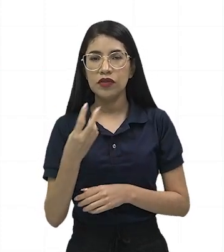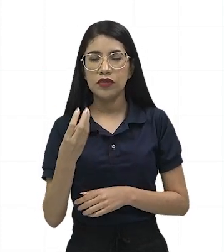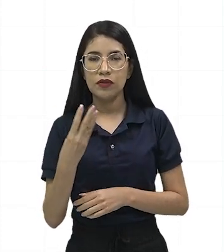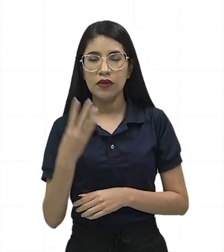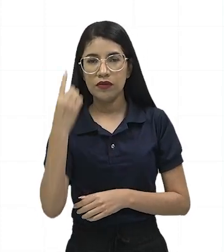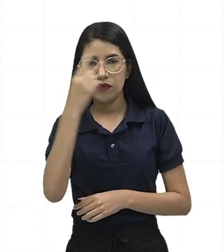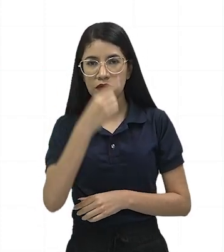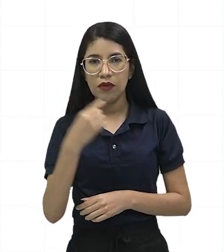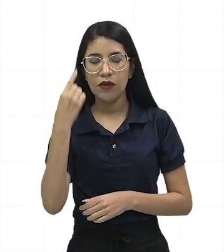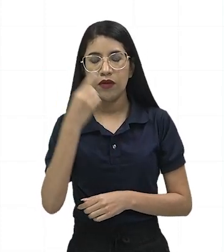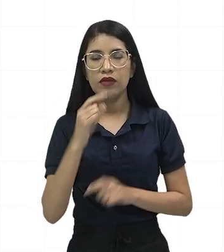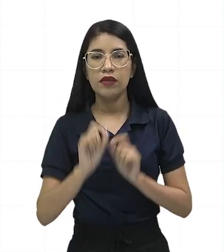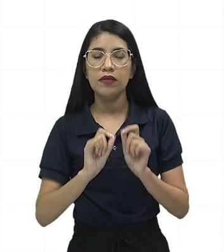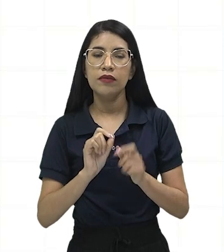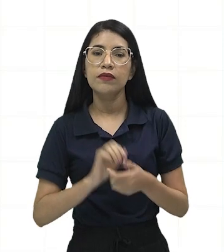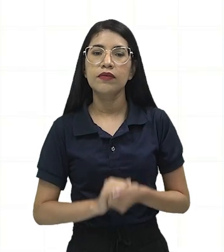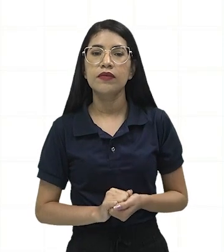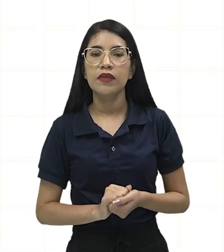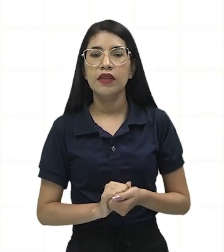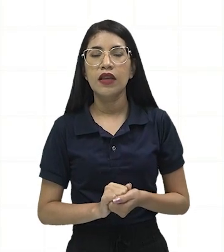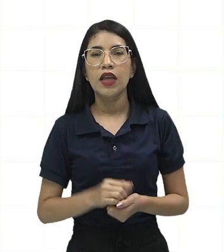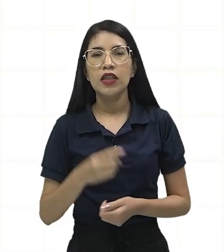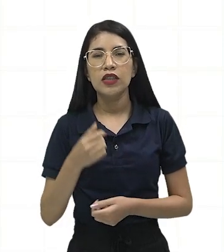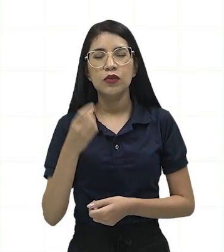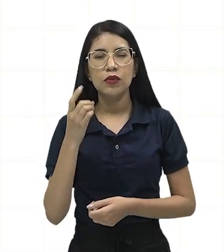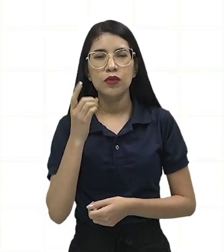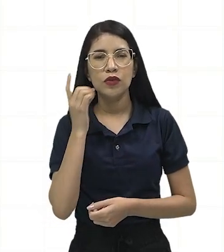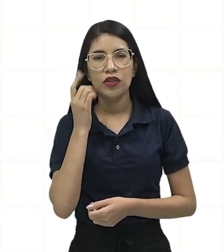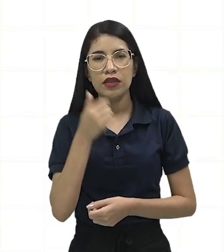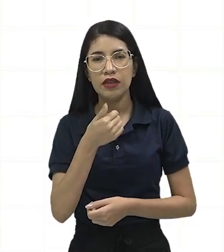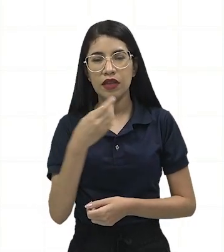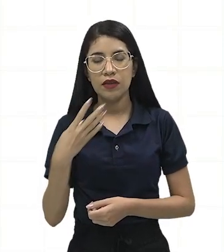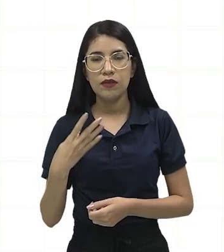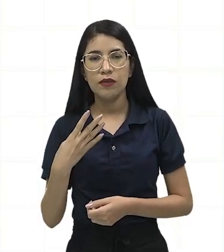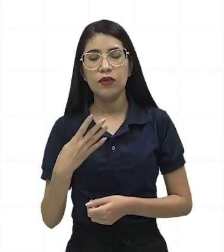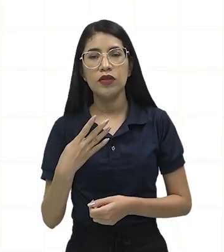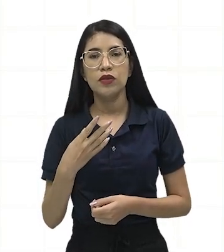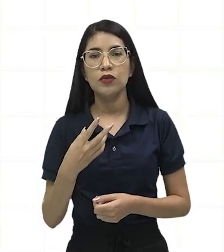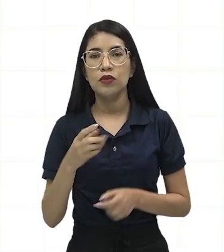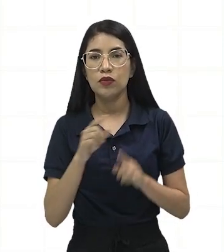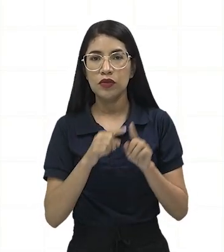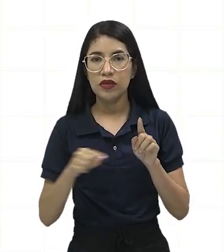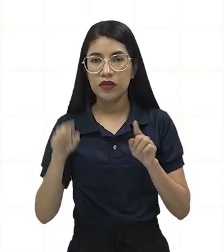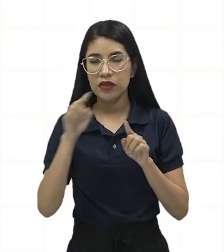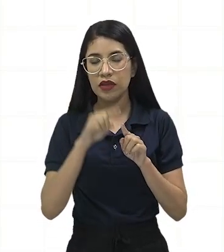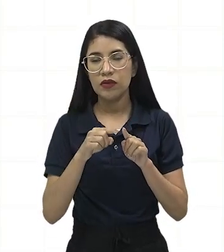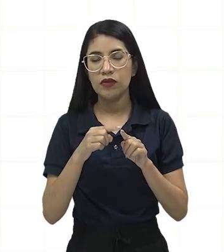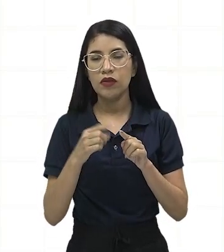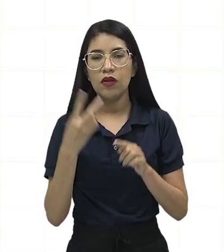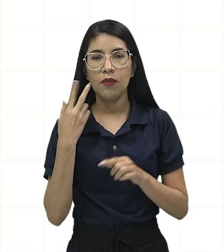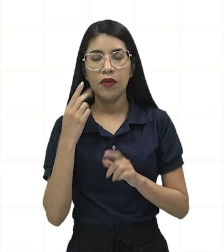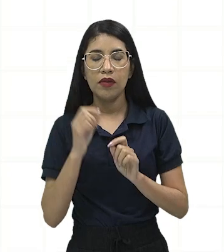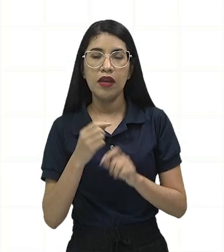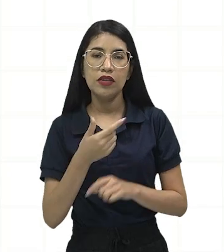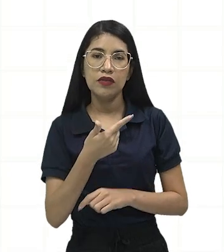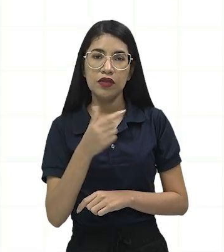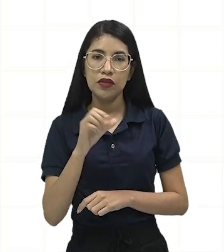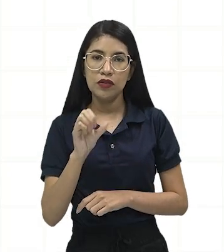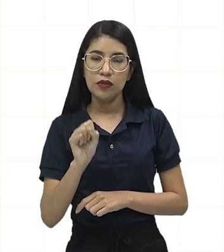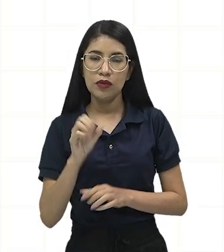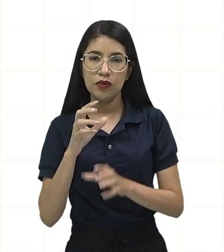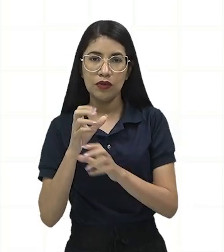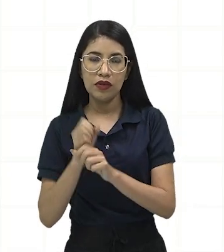ovócito pelo ovário. No 14º dia de um ciclo menstrual normal de 28 dias, é o dia de